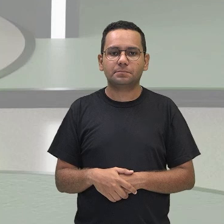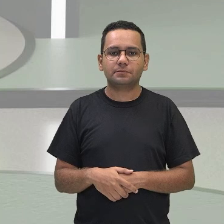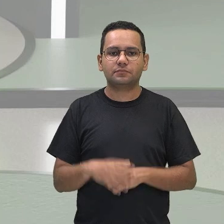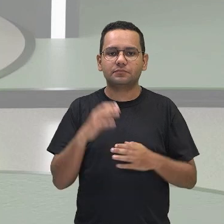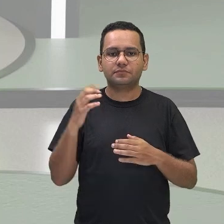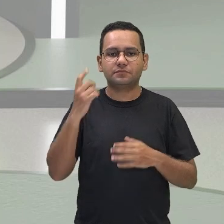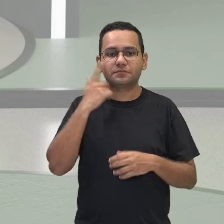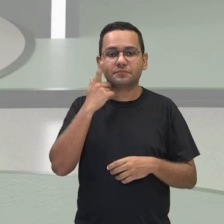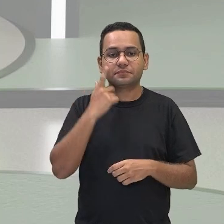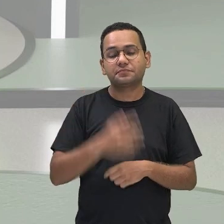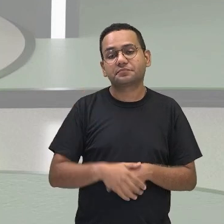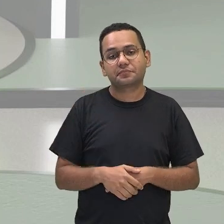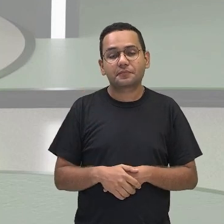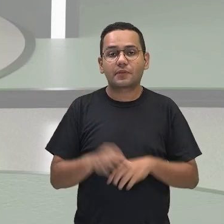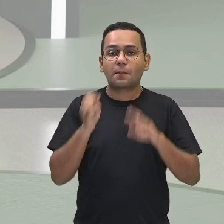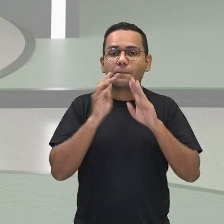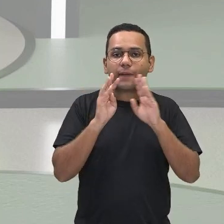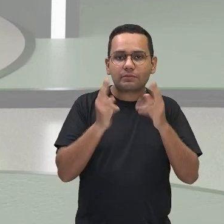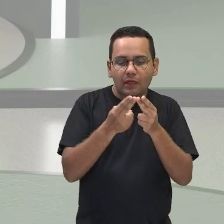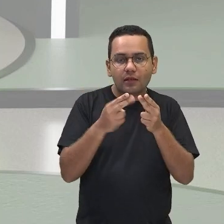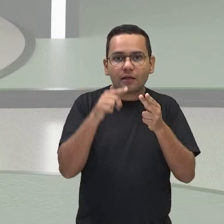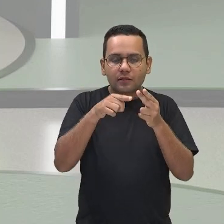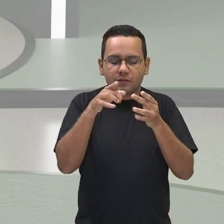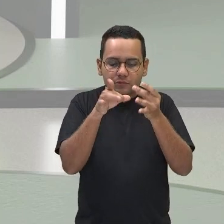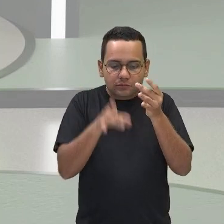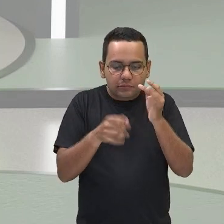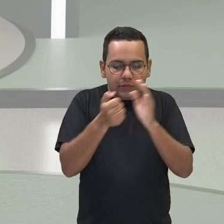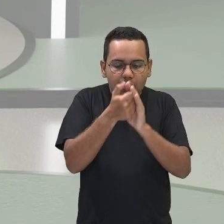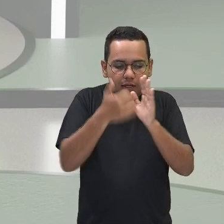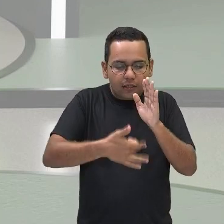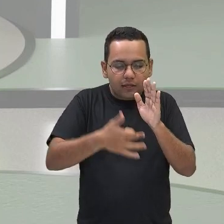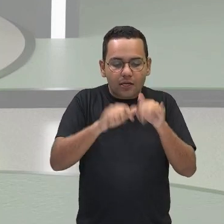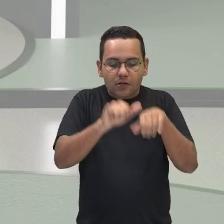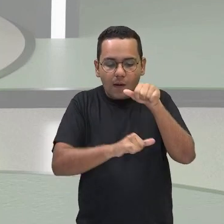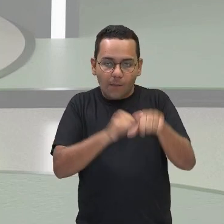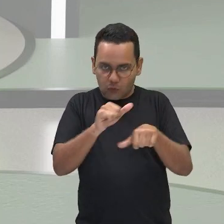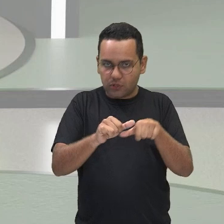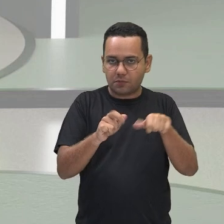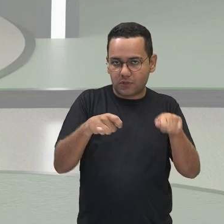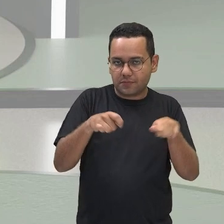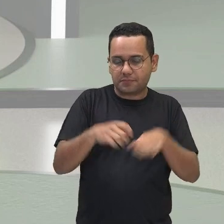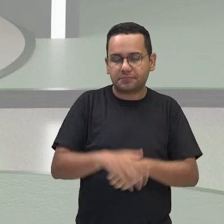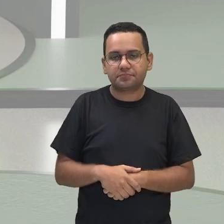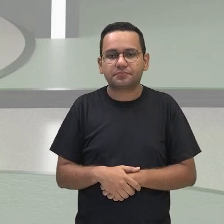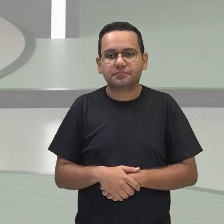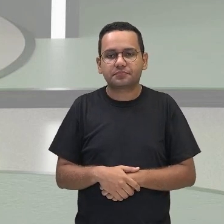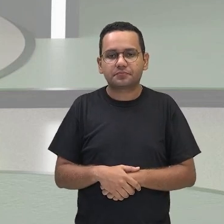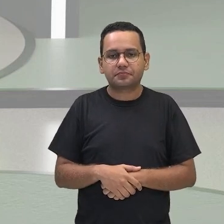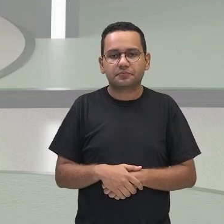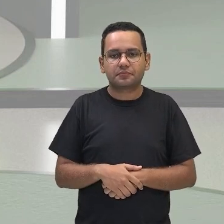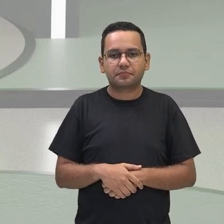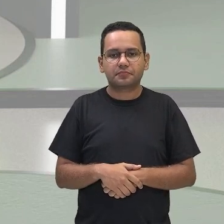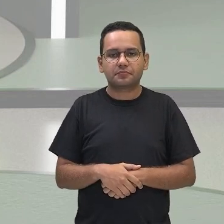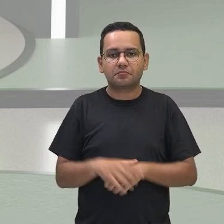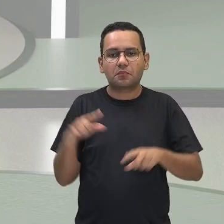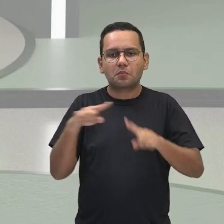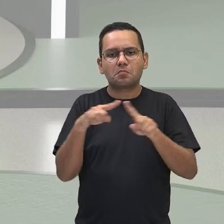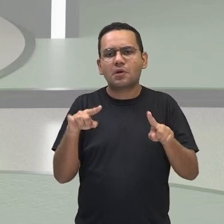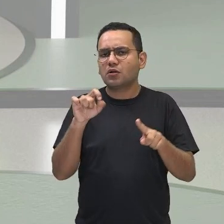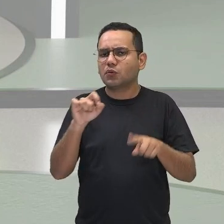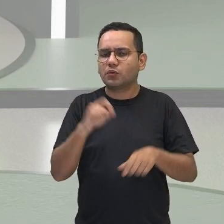a composição da matéria, e lembrando que tudo que é real,